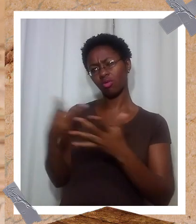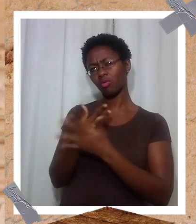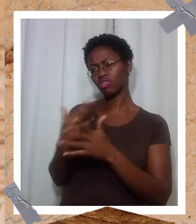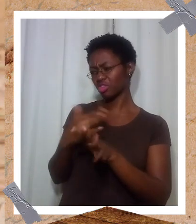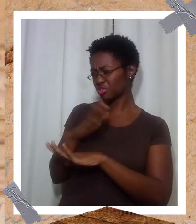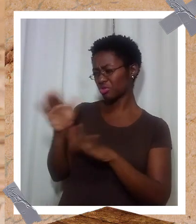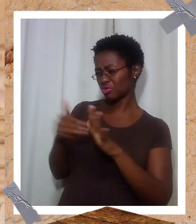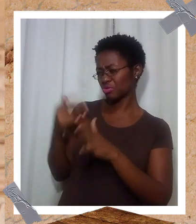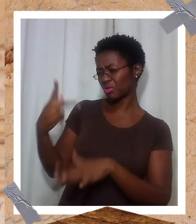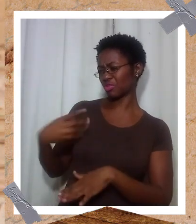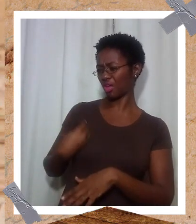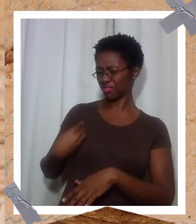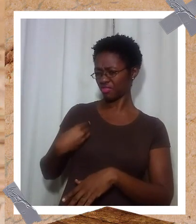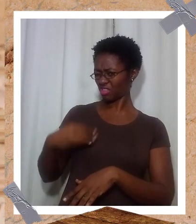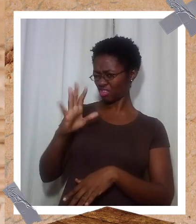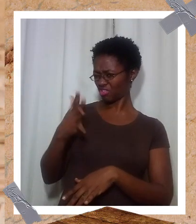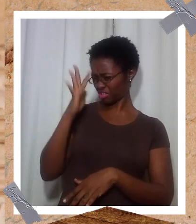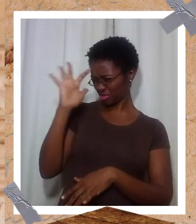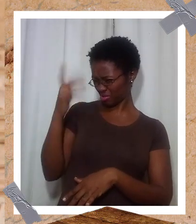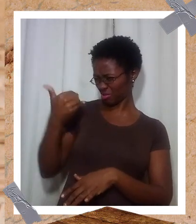gente.